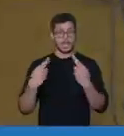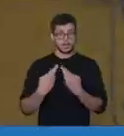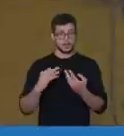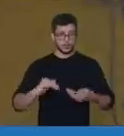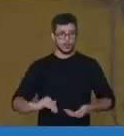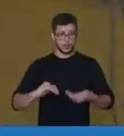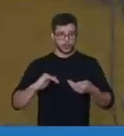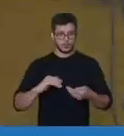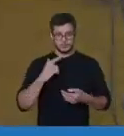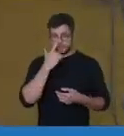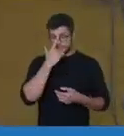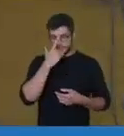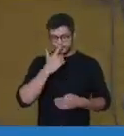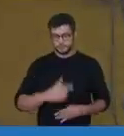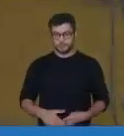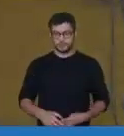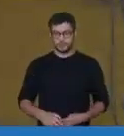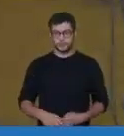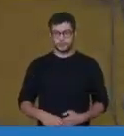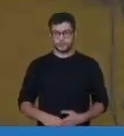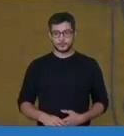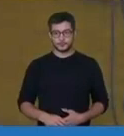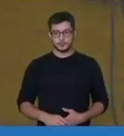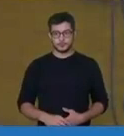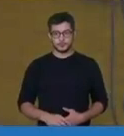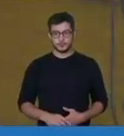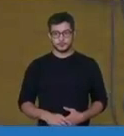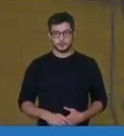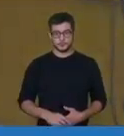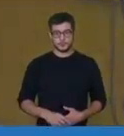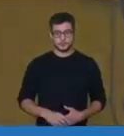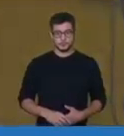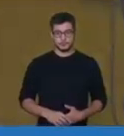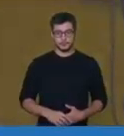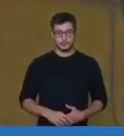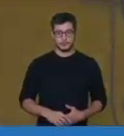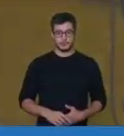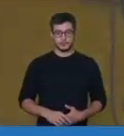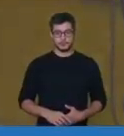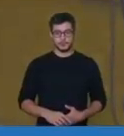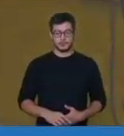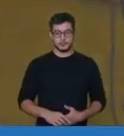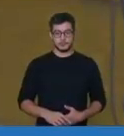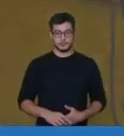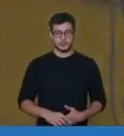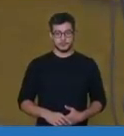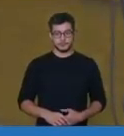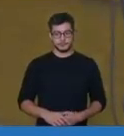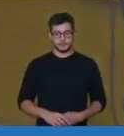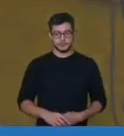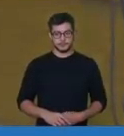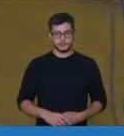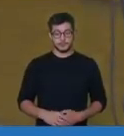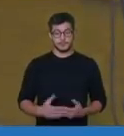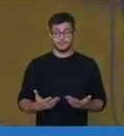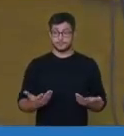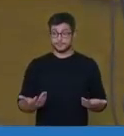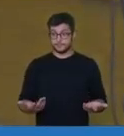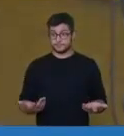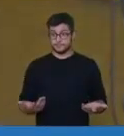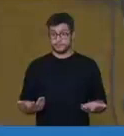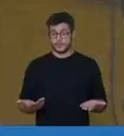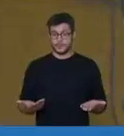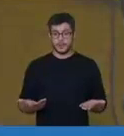marcada já com a anuência do nosso presidente do Congresso Nacional, senador Pacheco, para o dia 24. Então nós vamos, neste